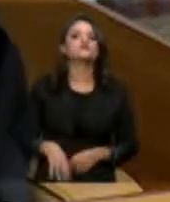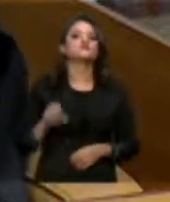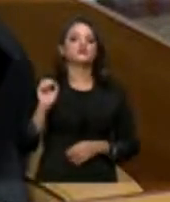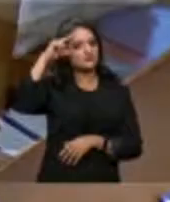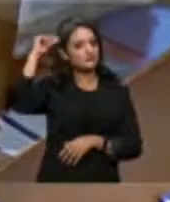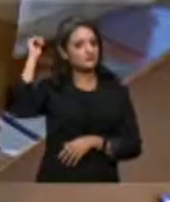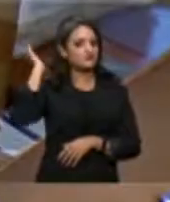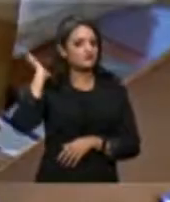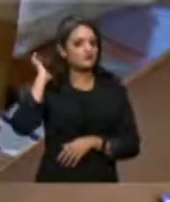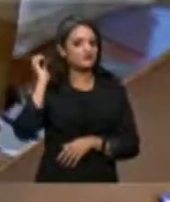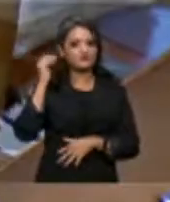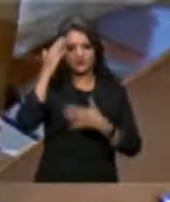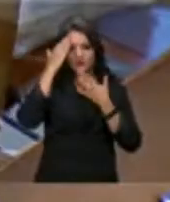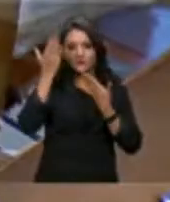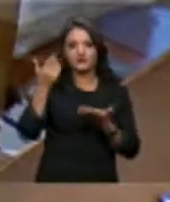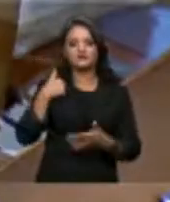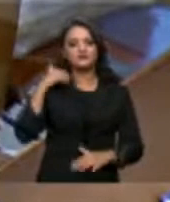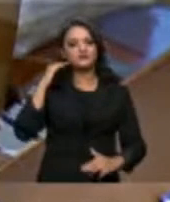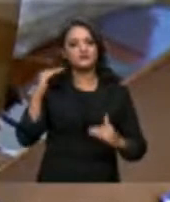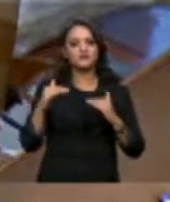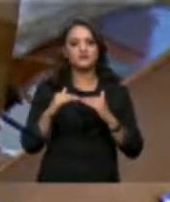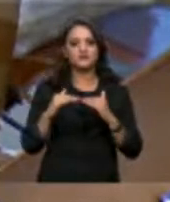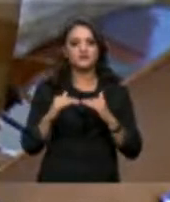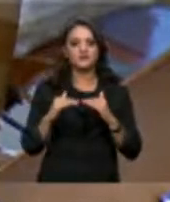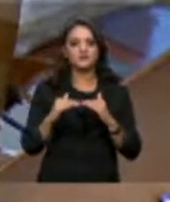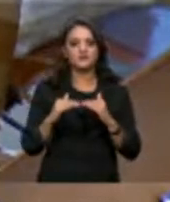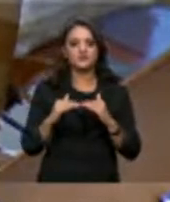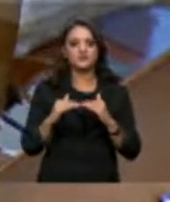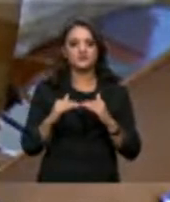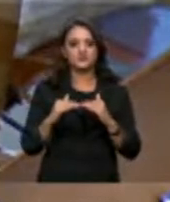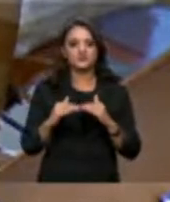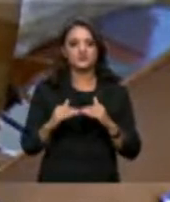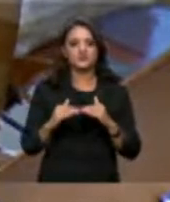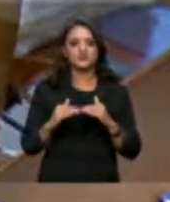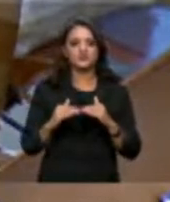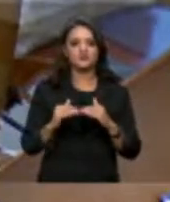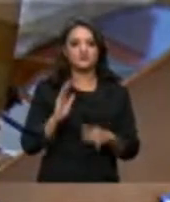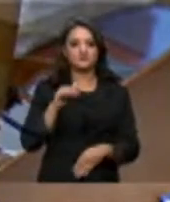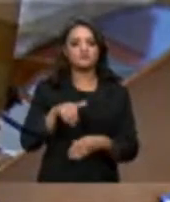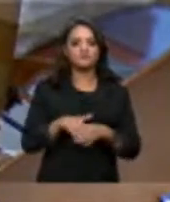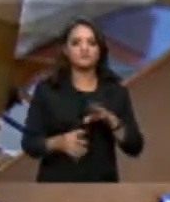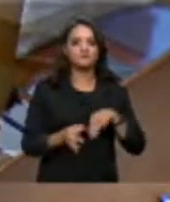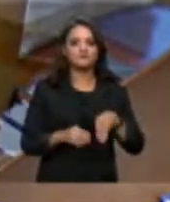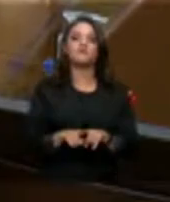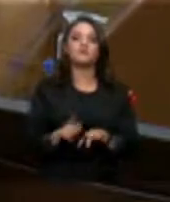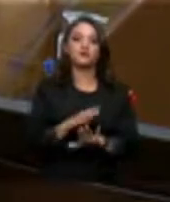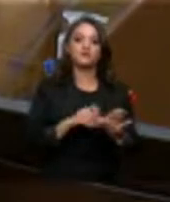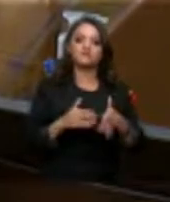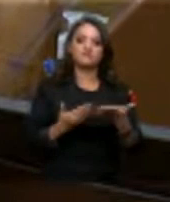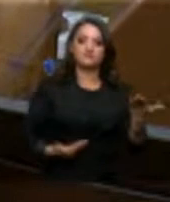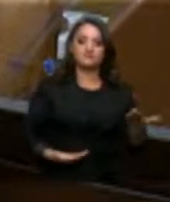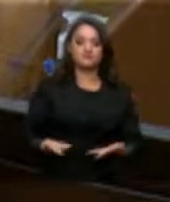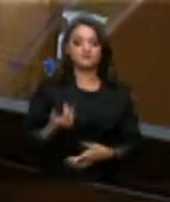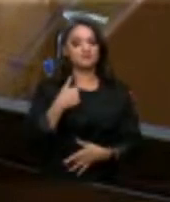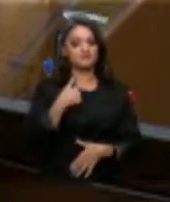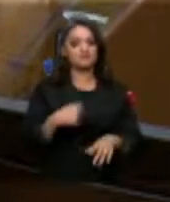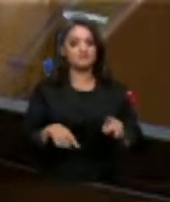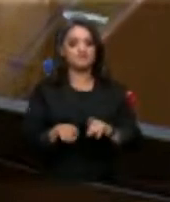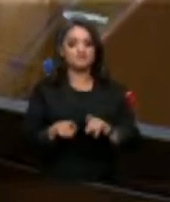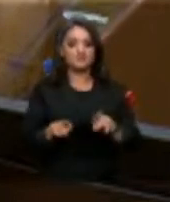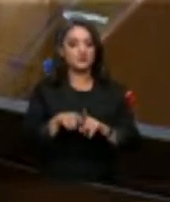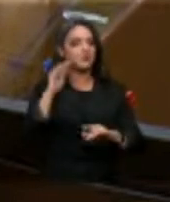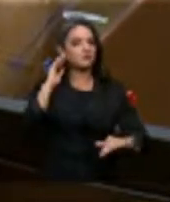de acordo com ela. Presidente, eu acompanho integralmente a proposta do ministro Alexandre de Moraes. Eu, senhor presidente,